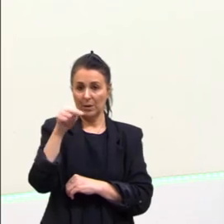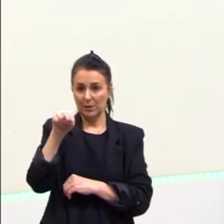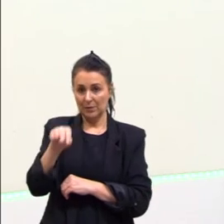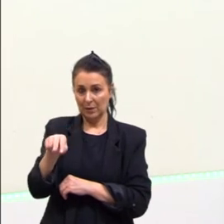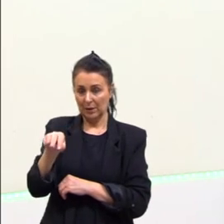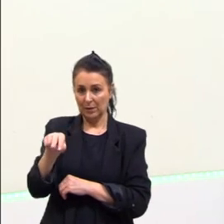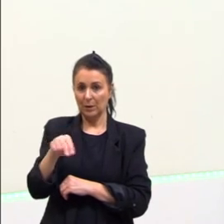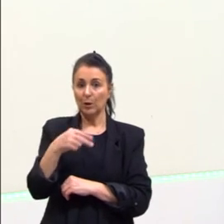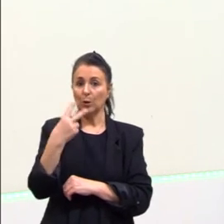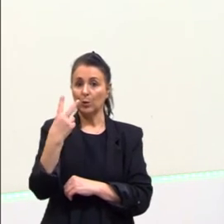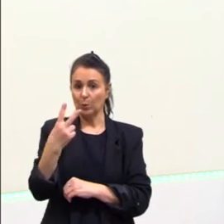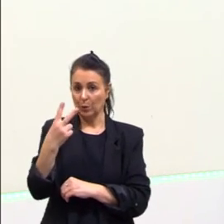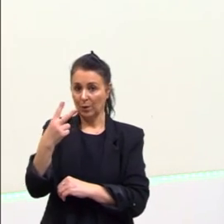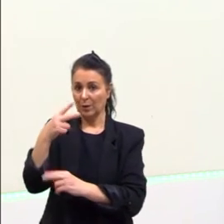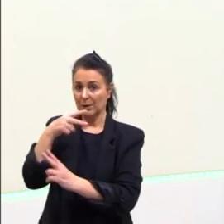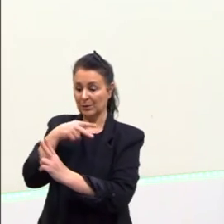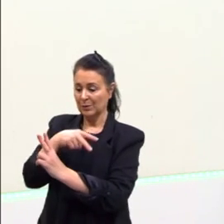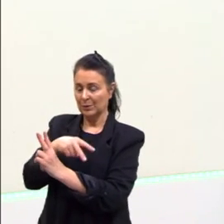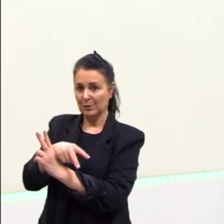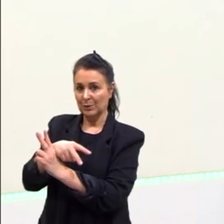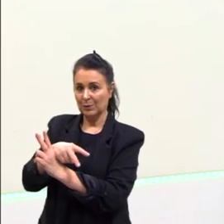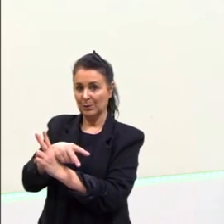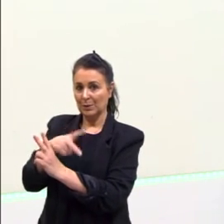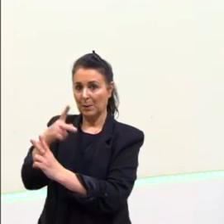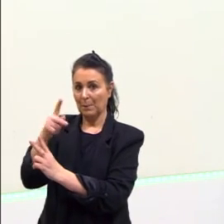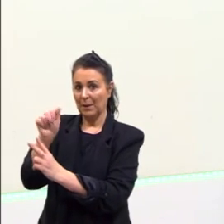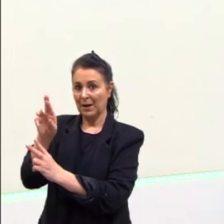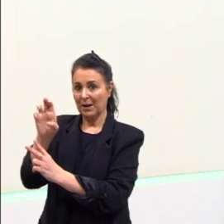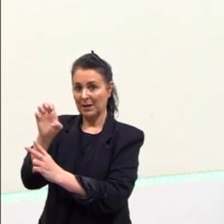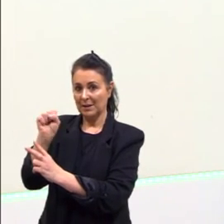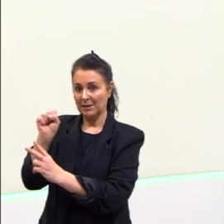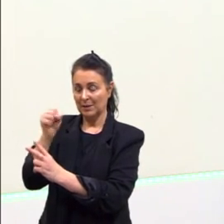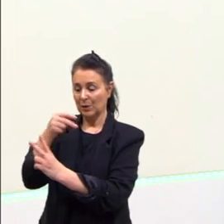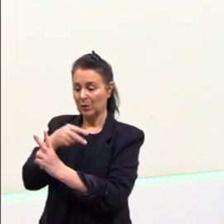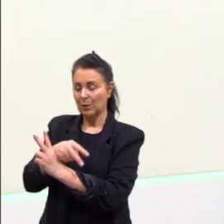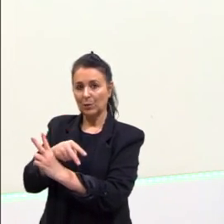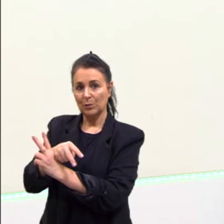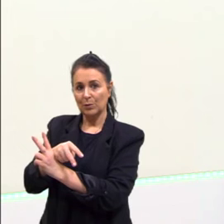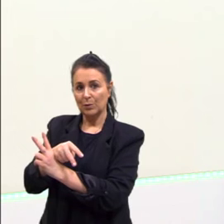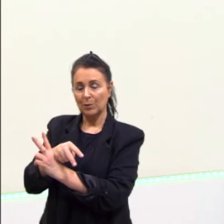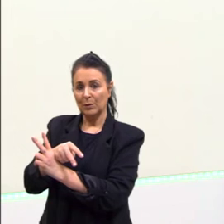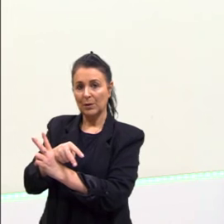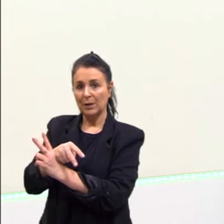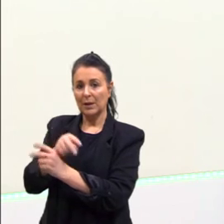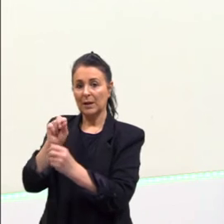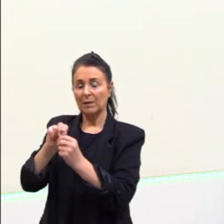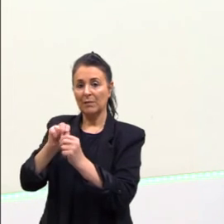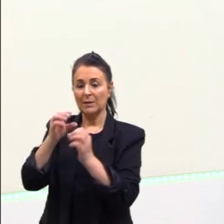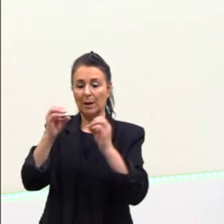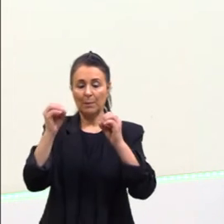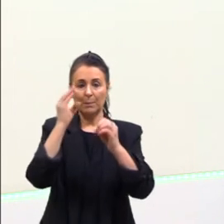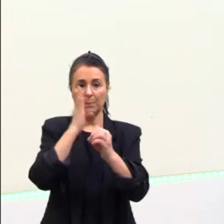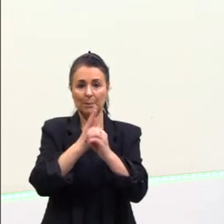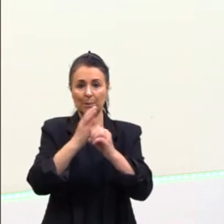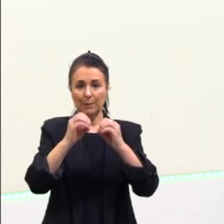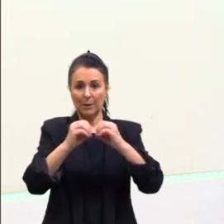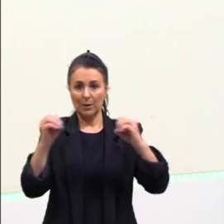pares de cromossomos ele vai através da meiose